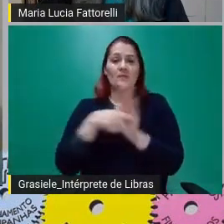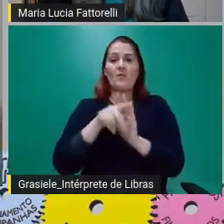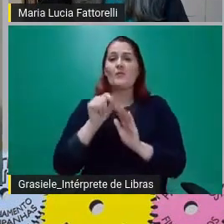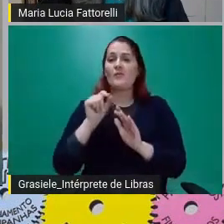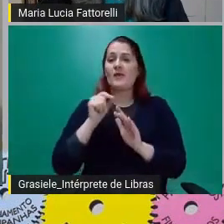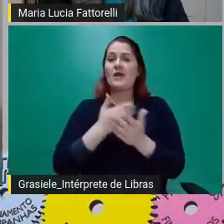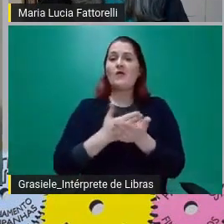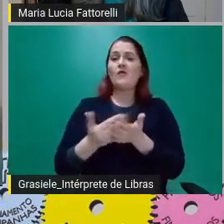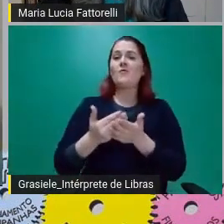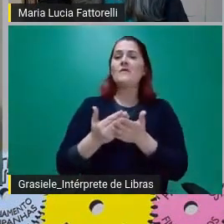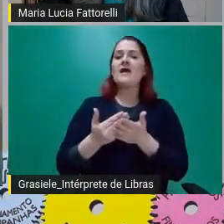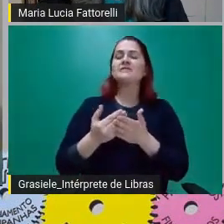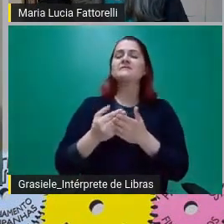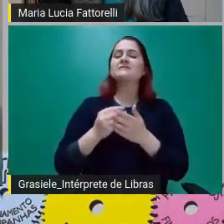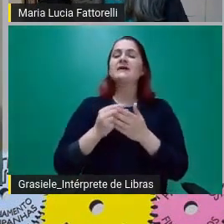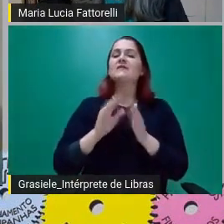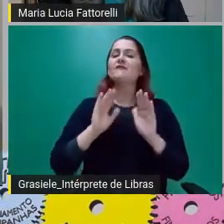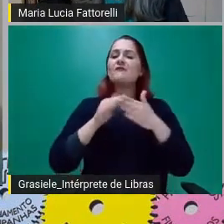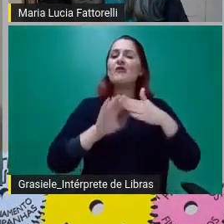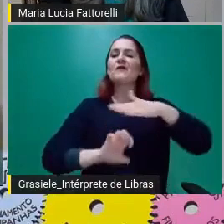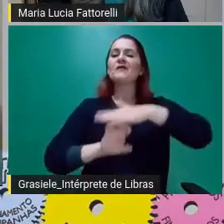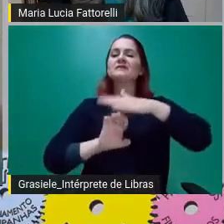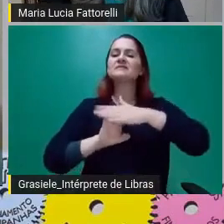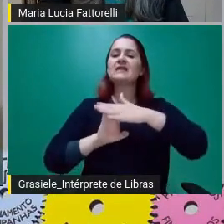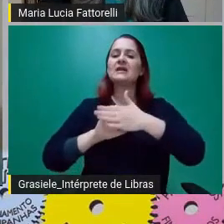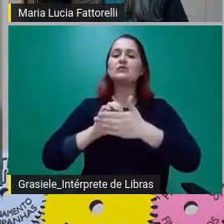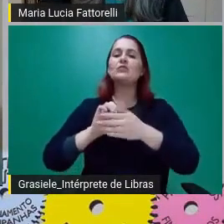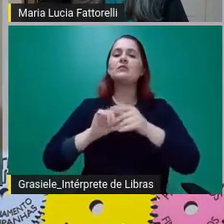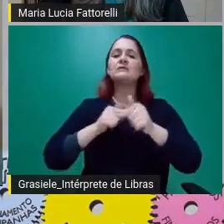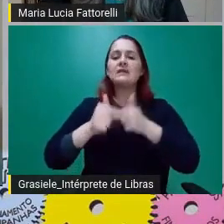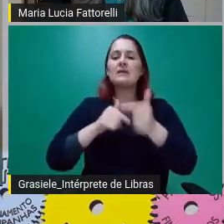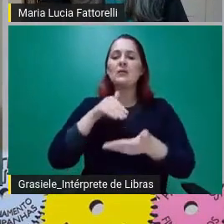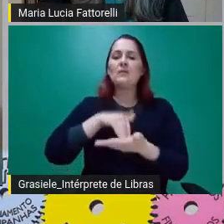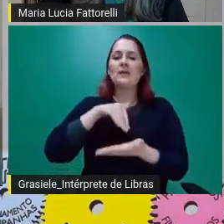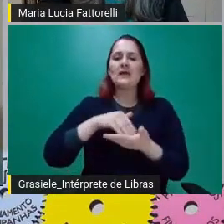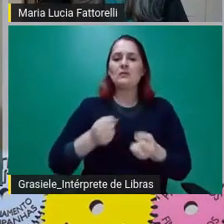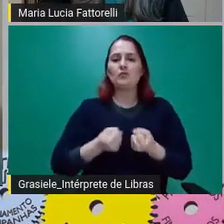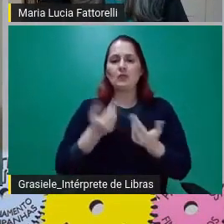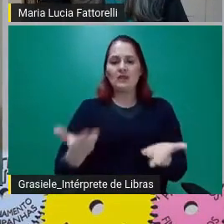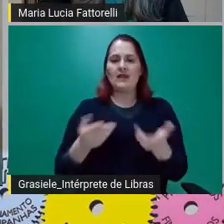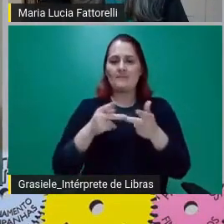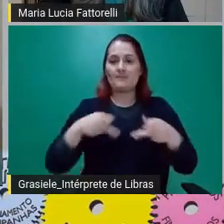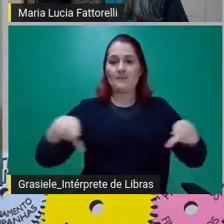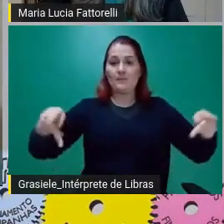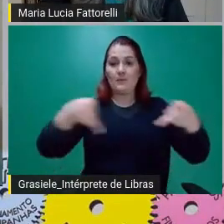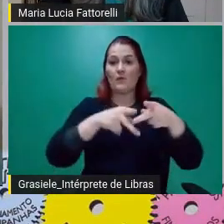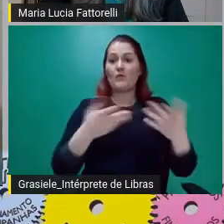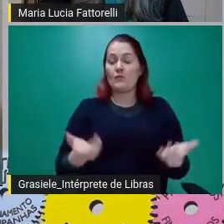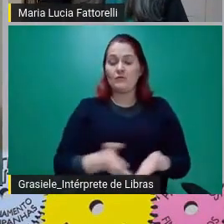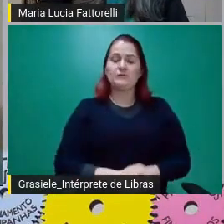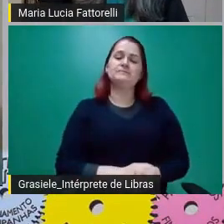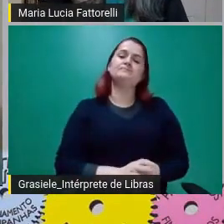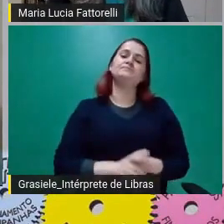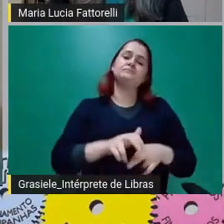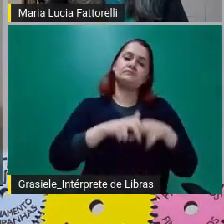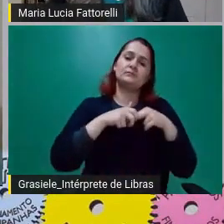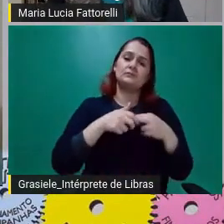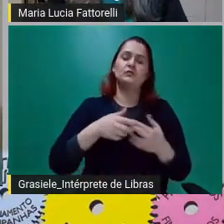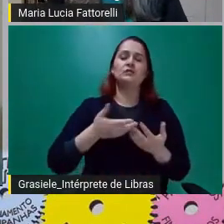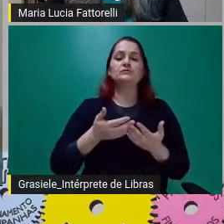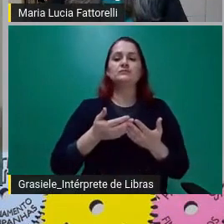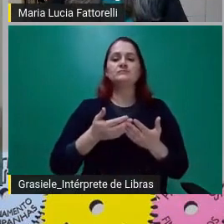estávamos ascendendo na luta com greves e tudo mais, e havia um